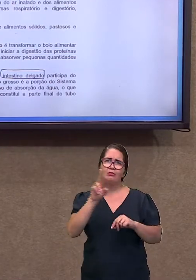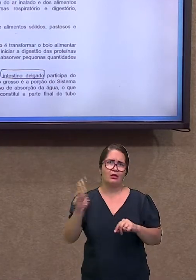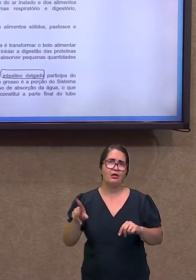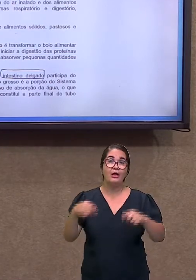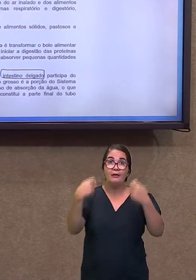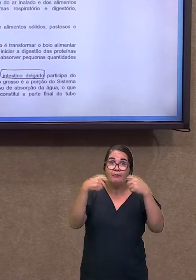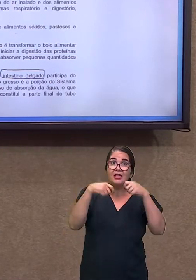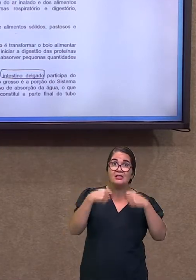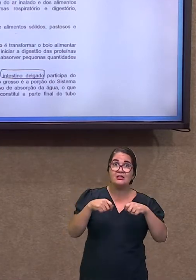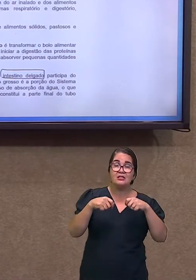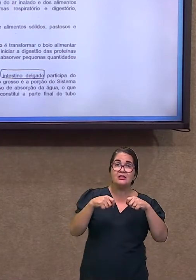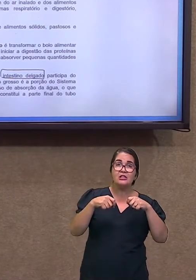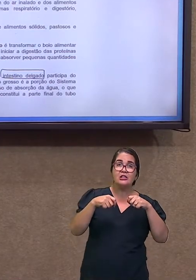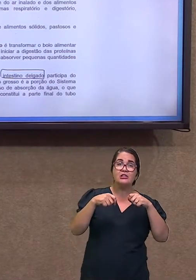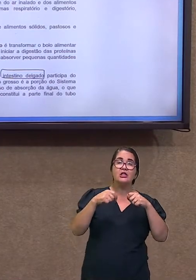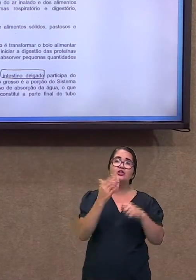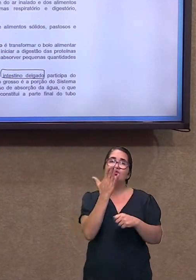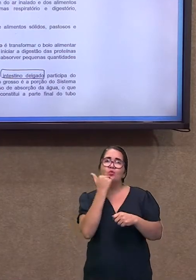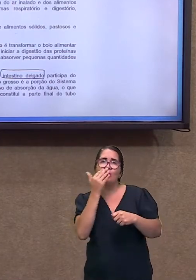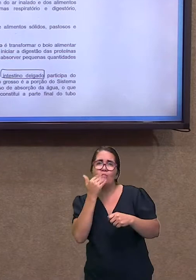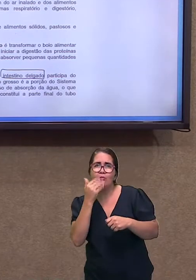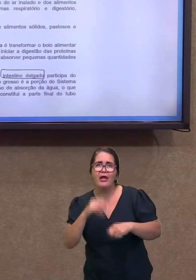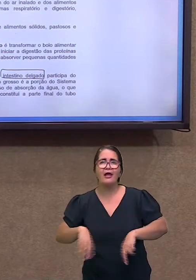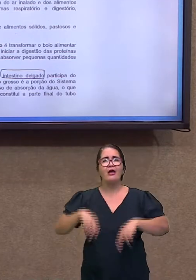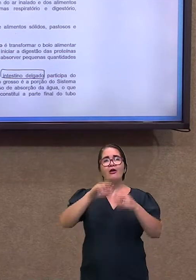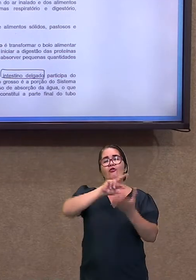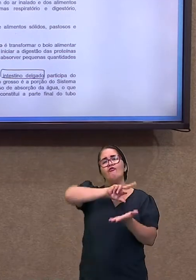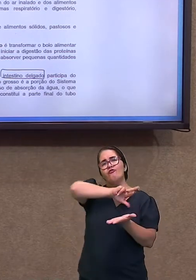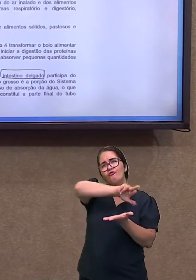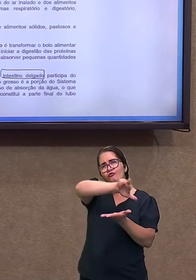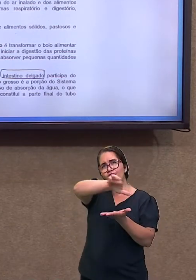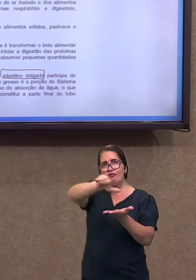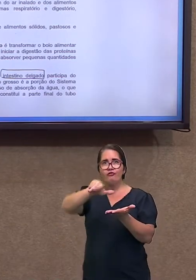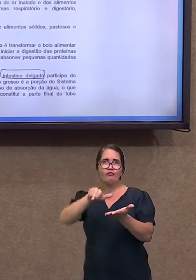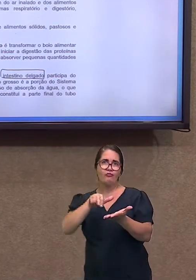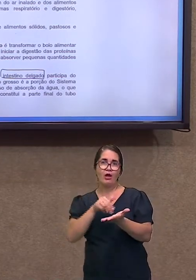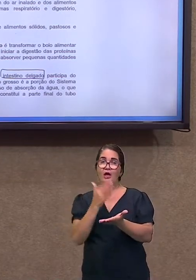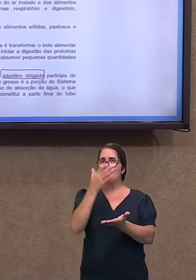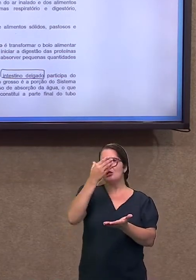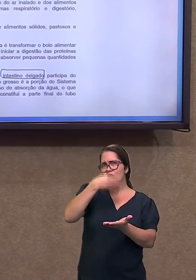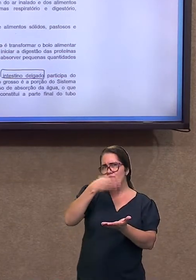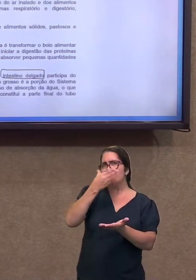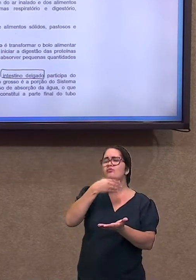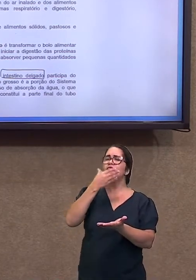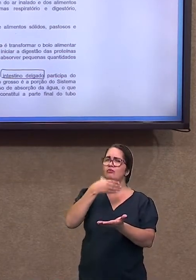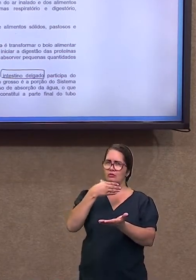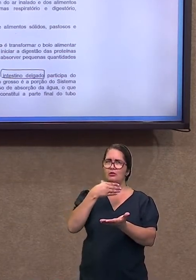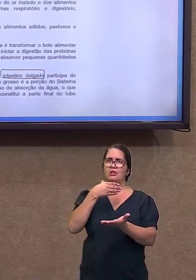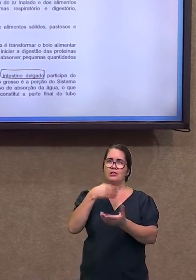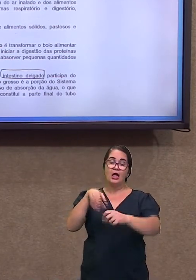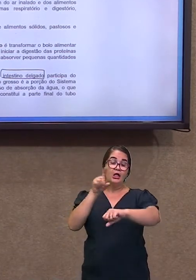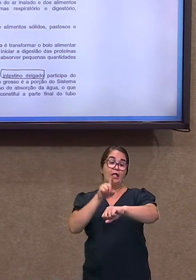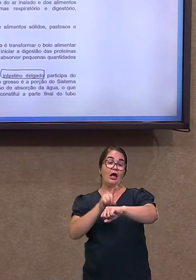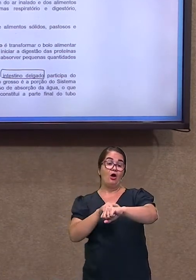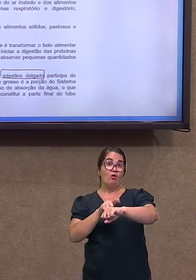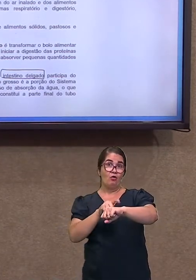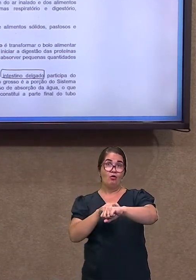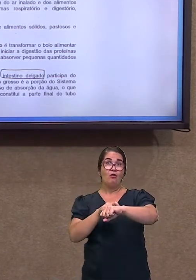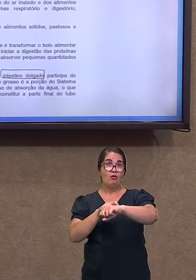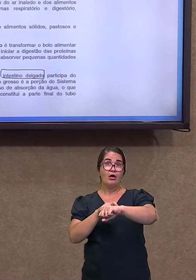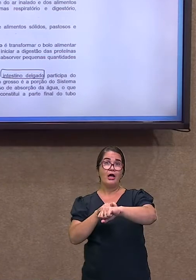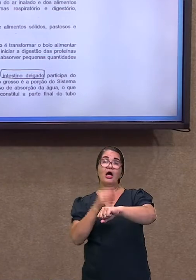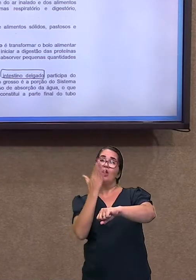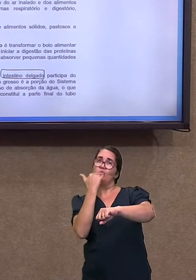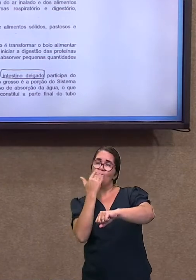fazendo todas as refeições de maneira correta. Se você não faz isso em tempo hábil,